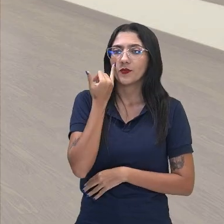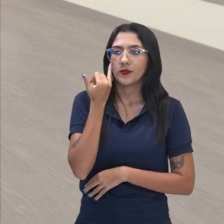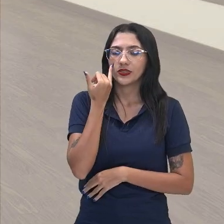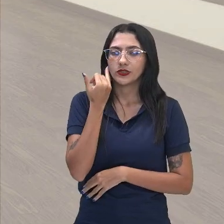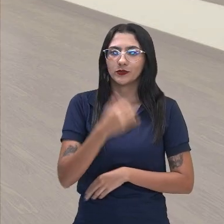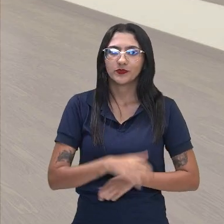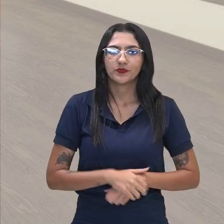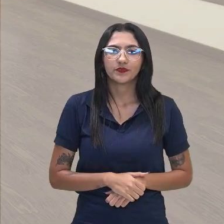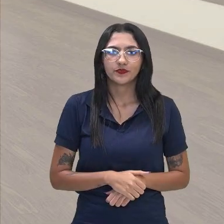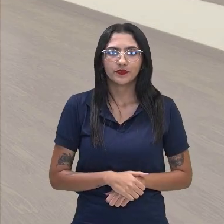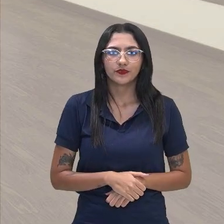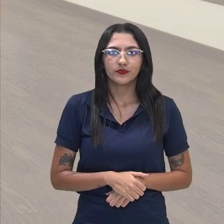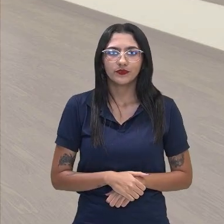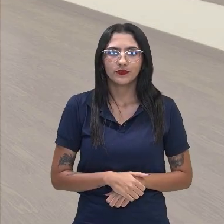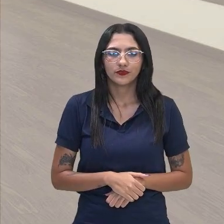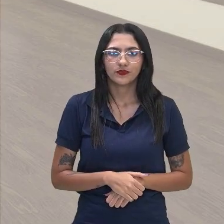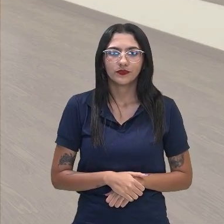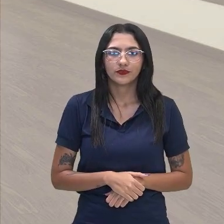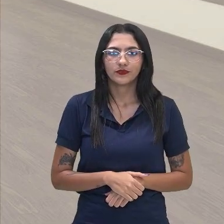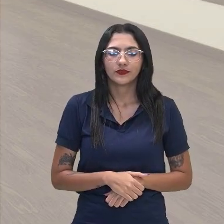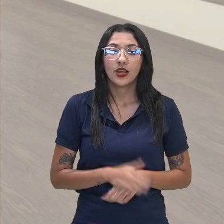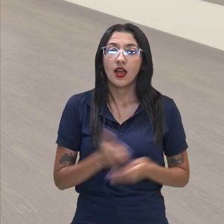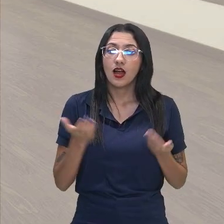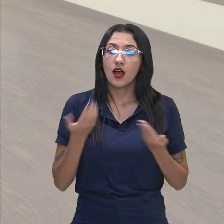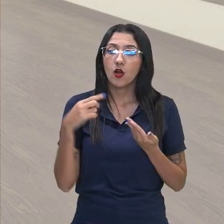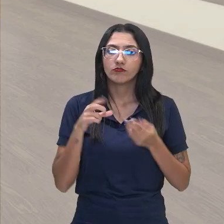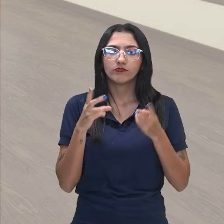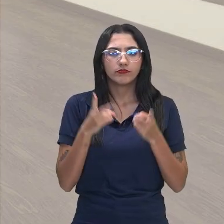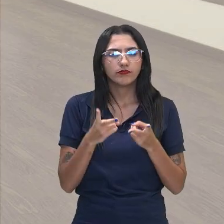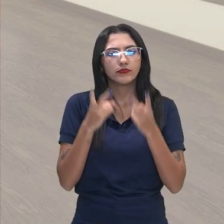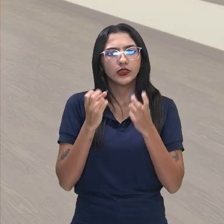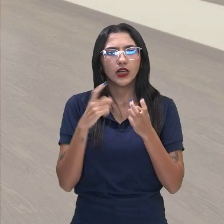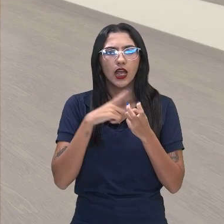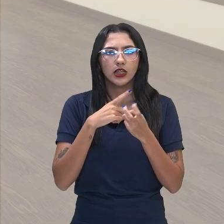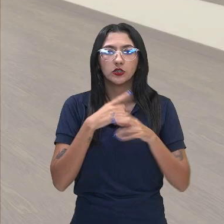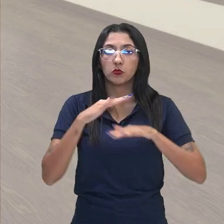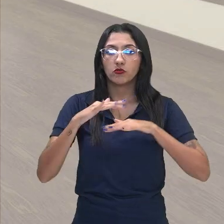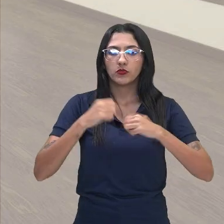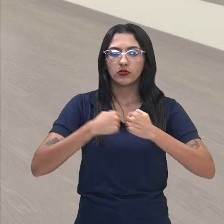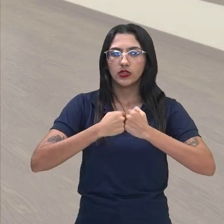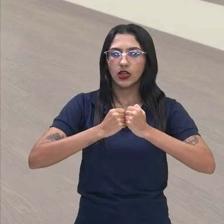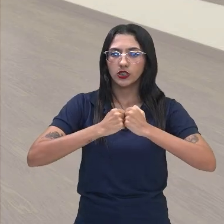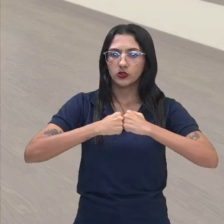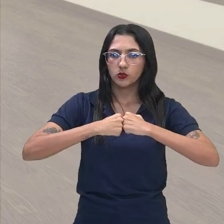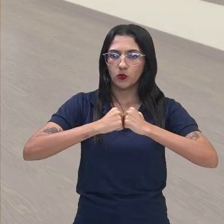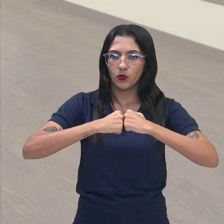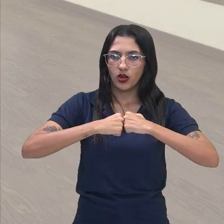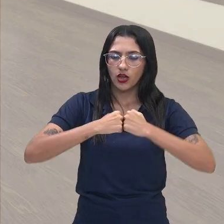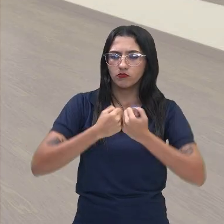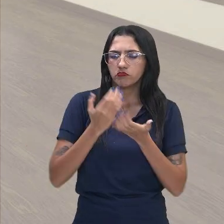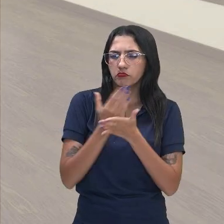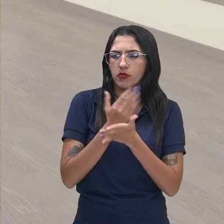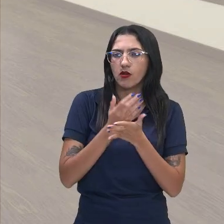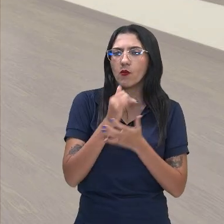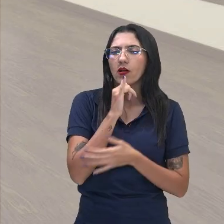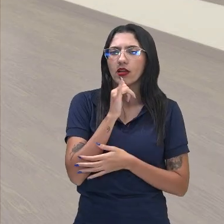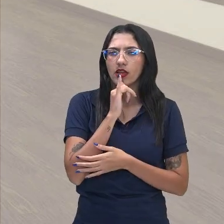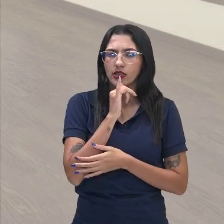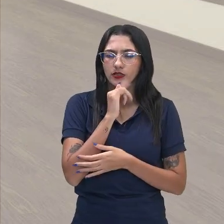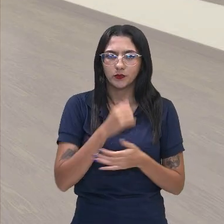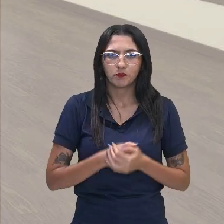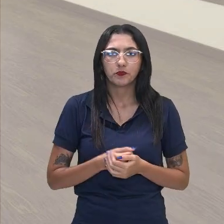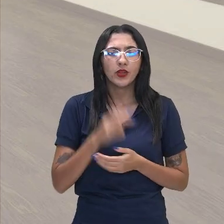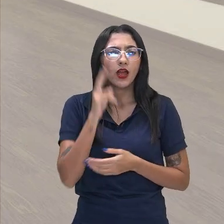Aqui vamos avançar, enxergando que temos esses movimentos articulares com alguns exemplos. Vimos há